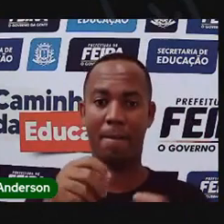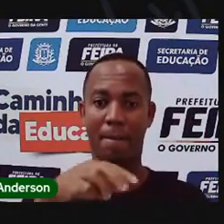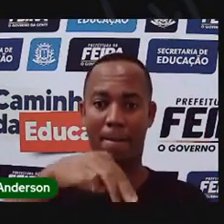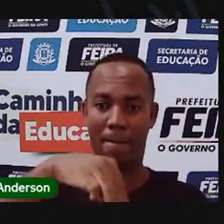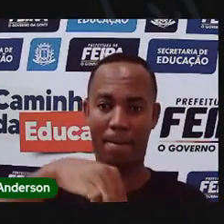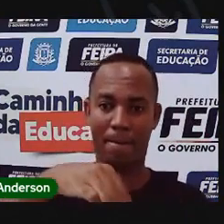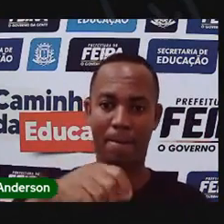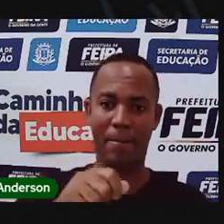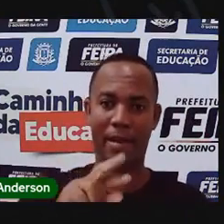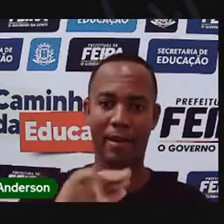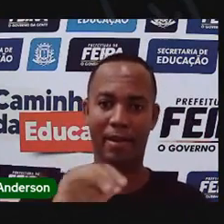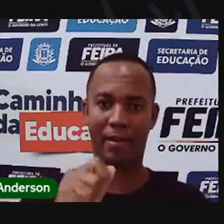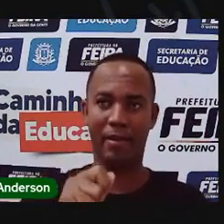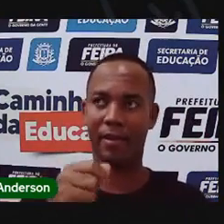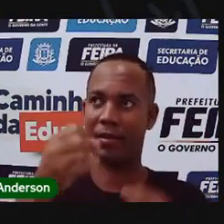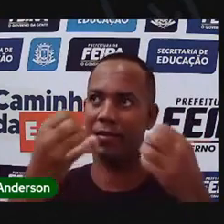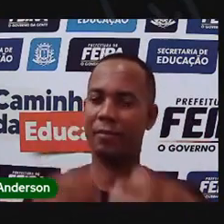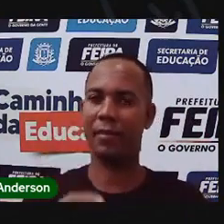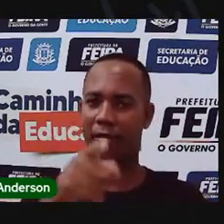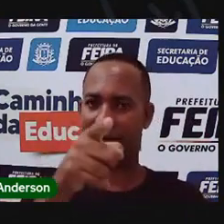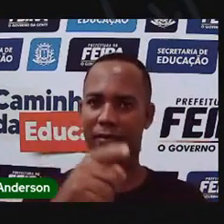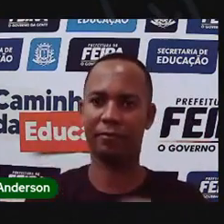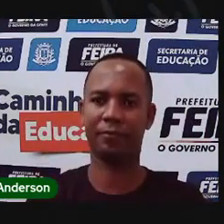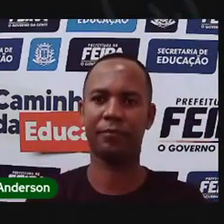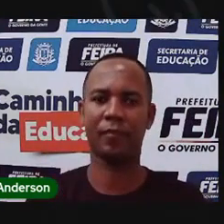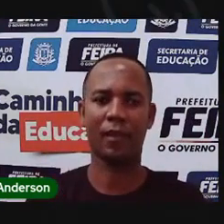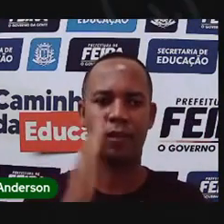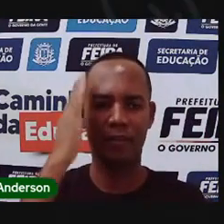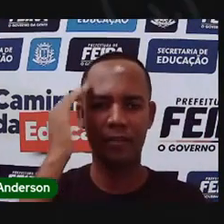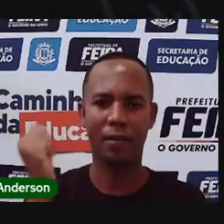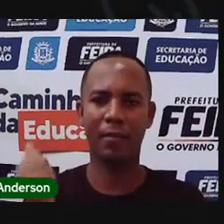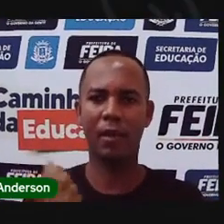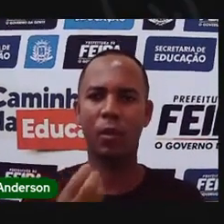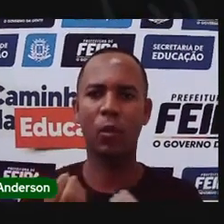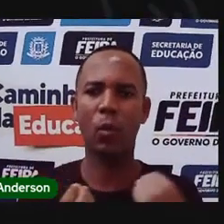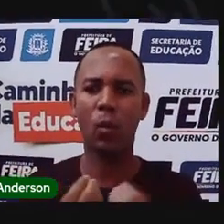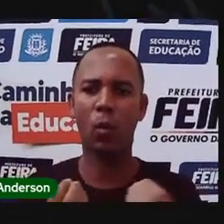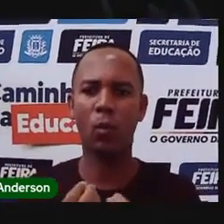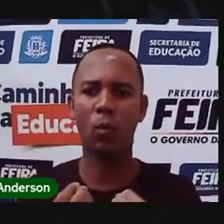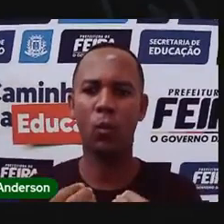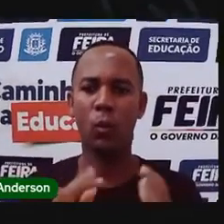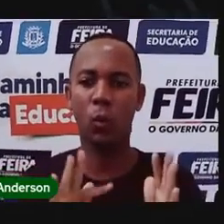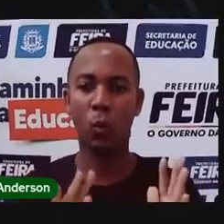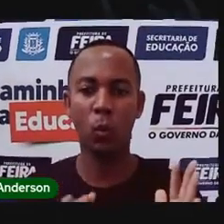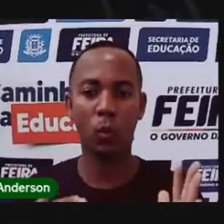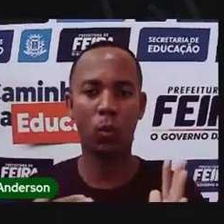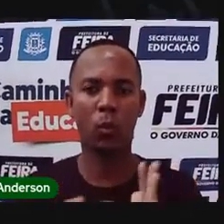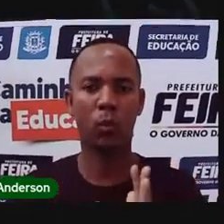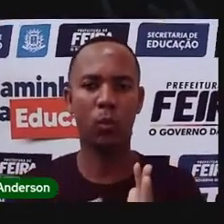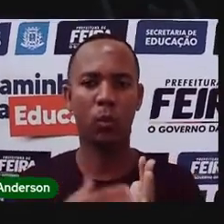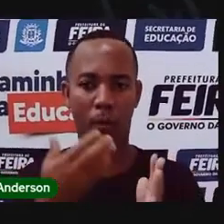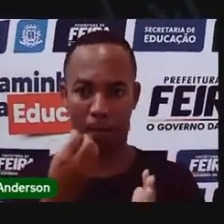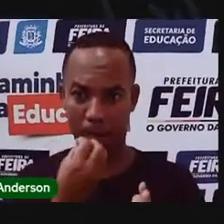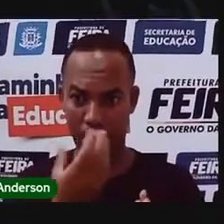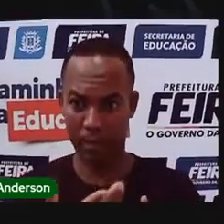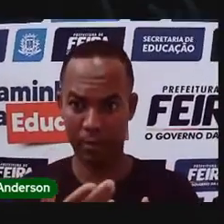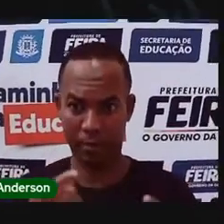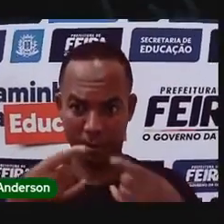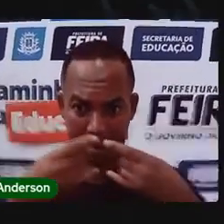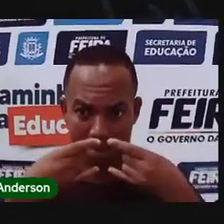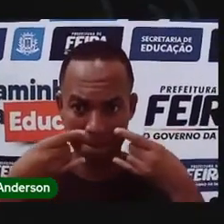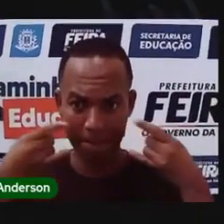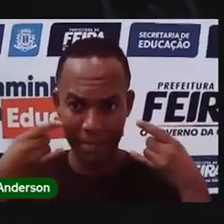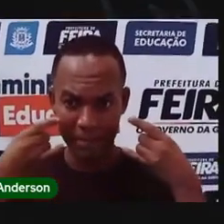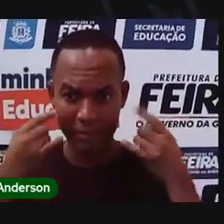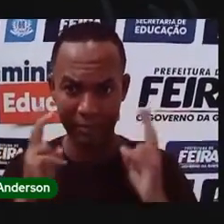vocês. Mas antes de qualquer explicação, a Pró Maria quer saber se está tudo bem com vocês. Estão usando máscara, álcool em gel, estão